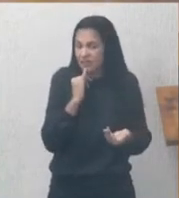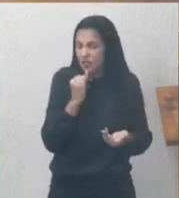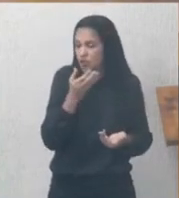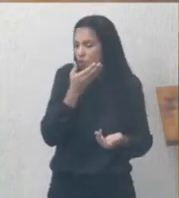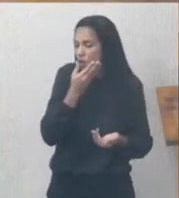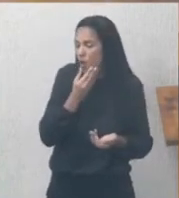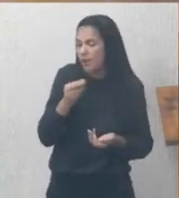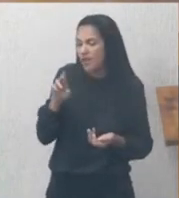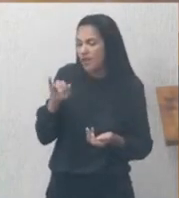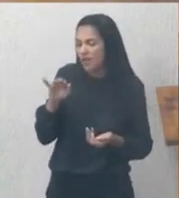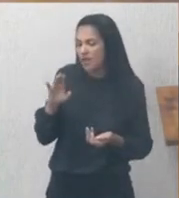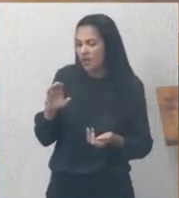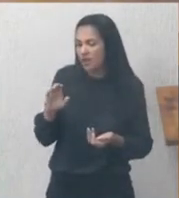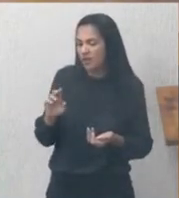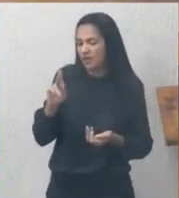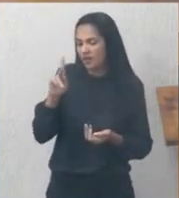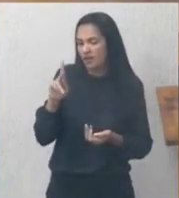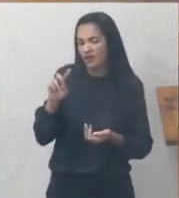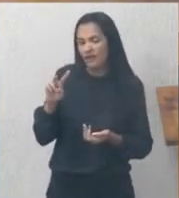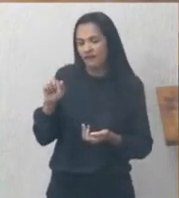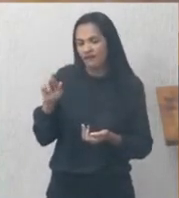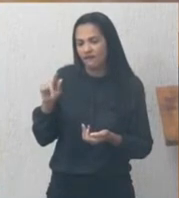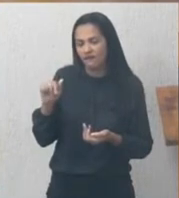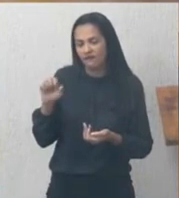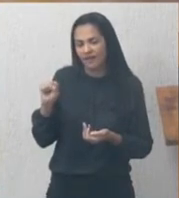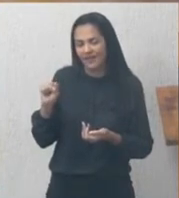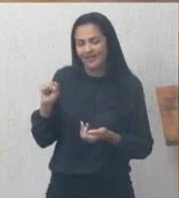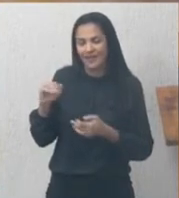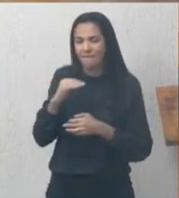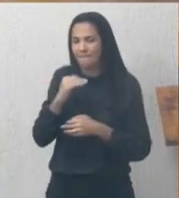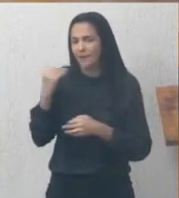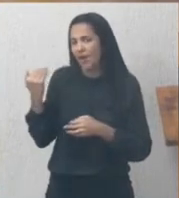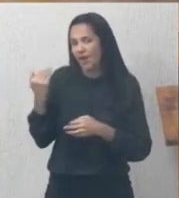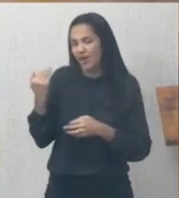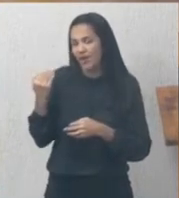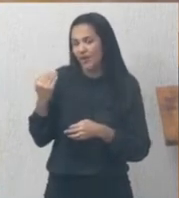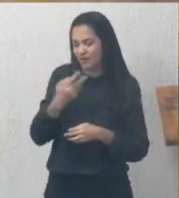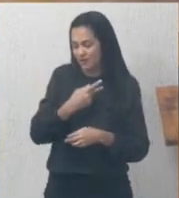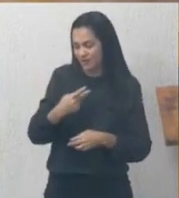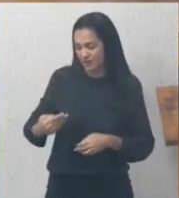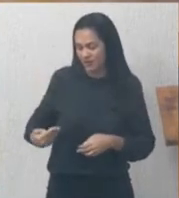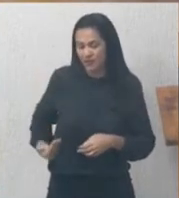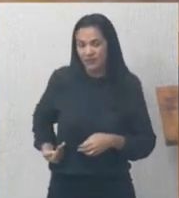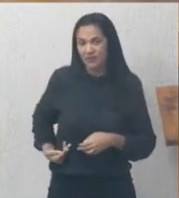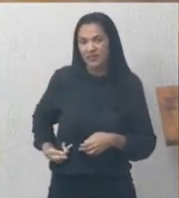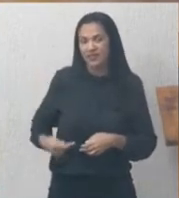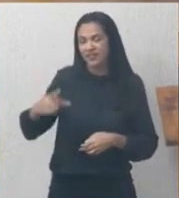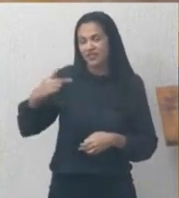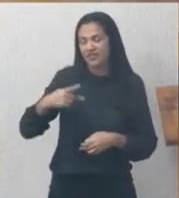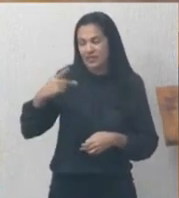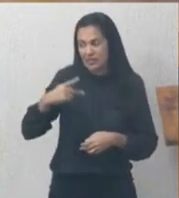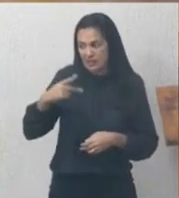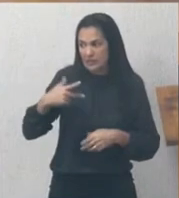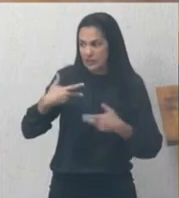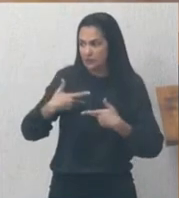Rick Vargas ficou vaga a eh o cargo de vice-presidente o qual fui convidado pelo itacir Flores foi eu